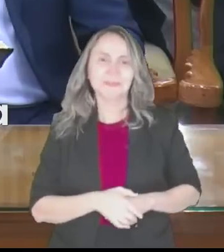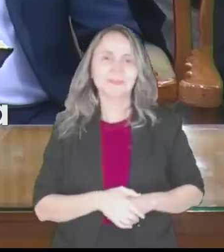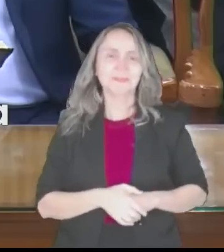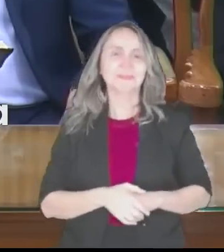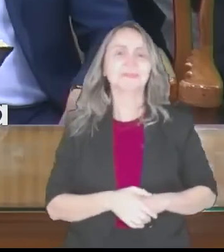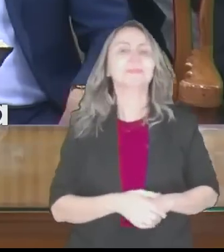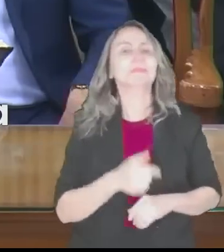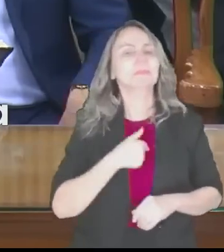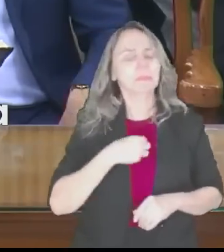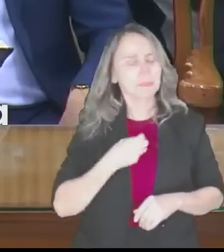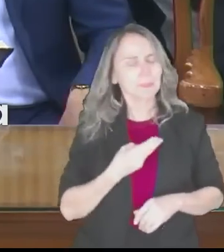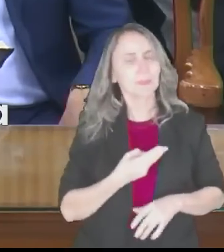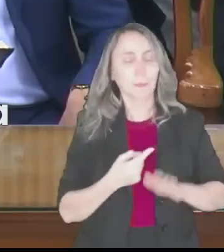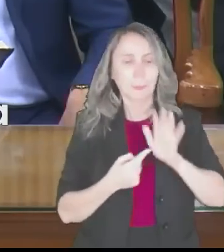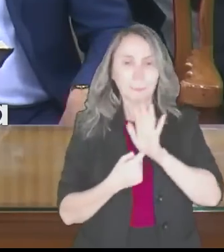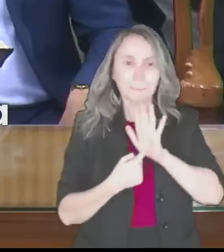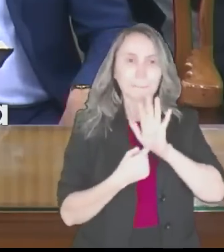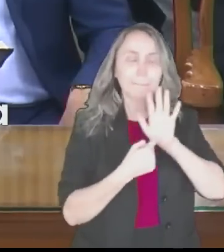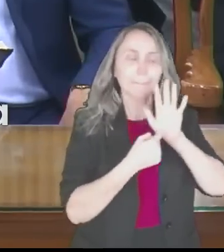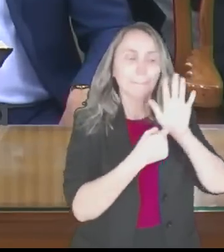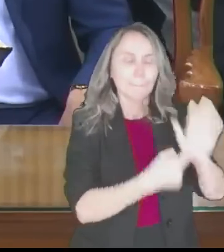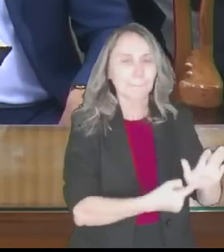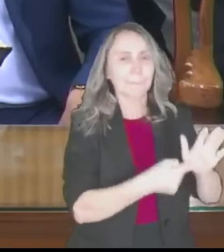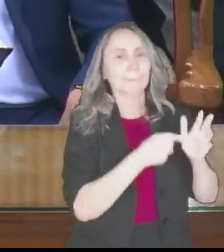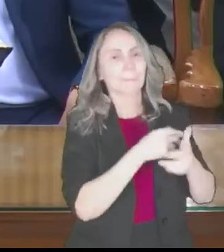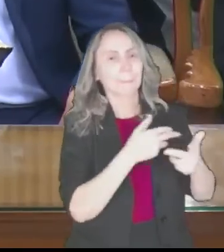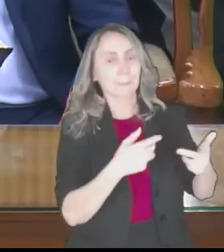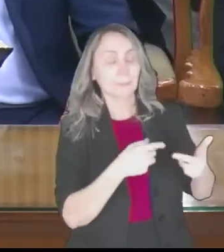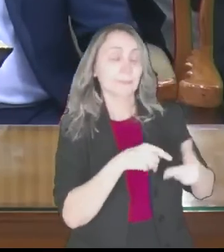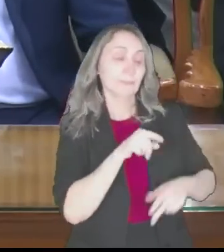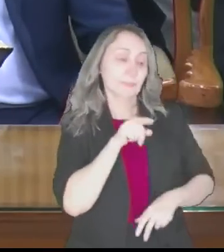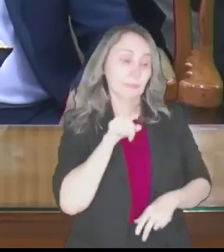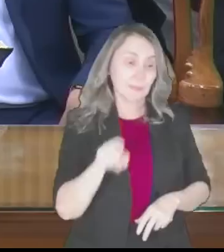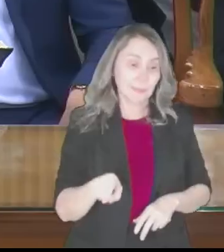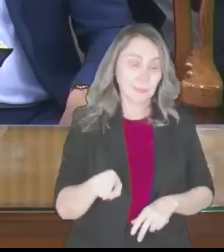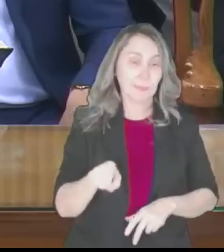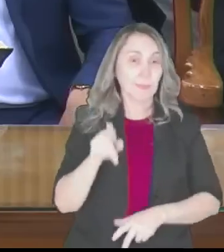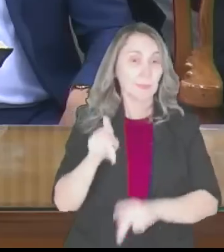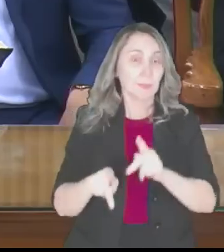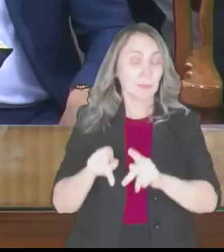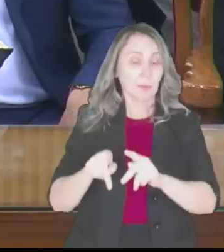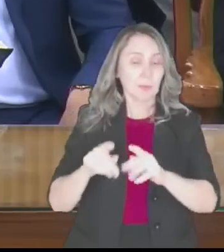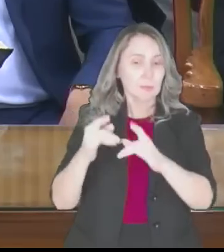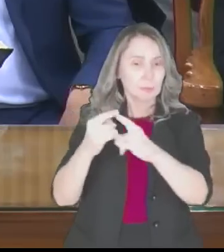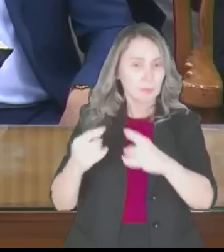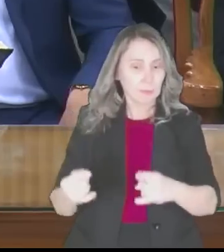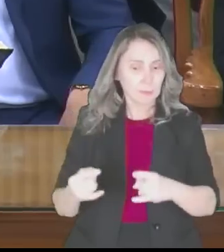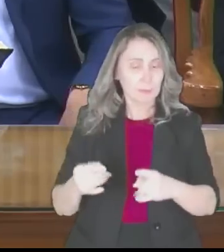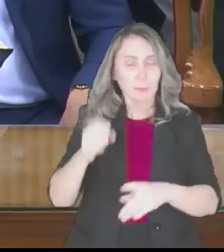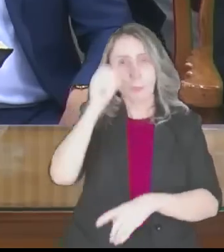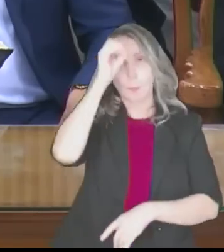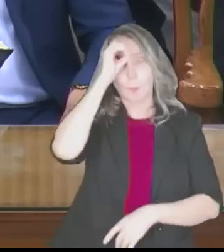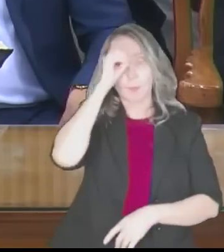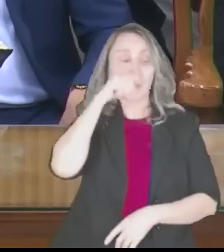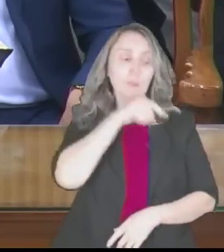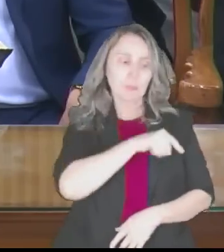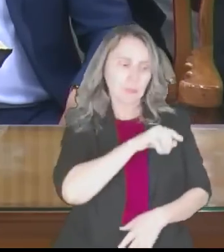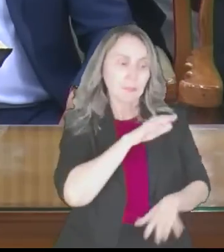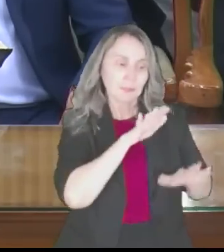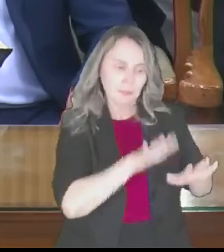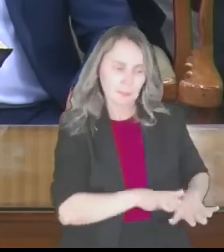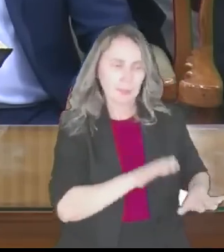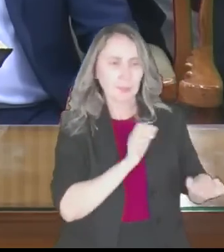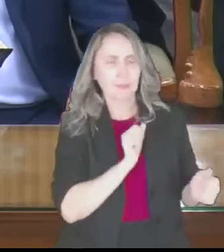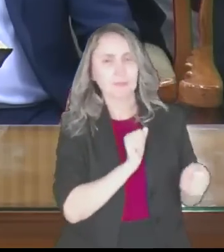Eu vou lhe revelar coisas que eles estão lá embaixo na tenda, não vão saber de nada. Mas você, Moisés, fique aqui.